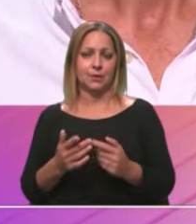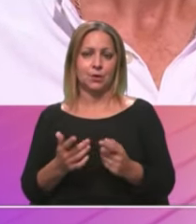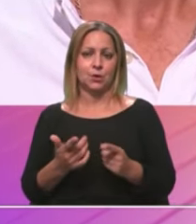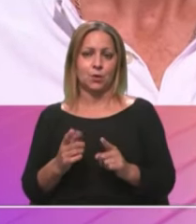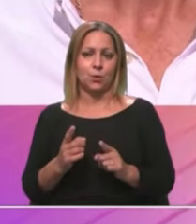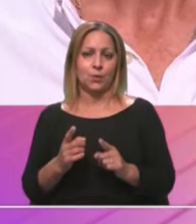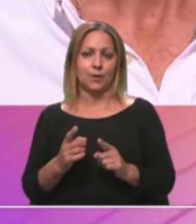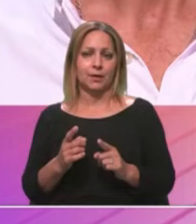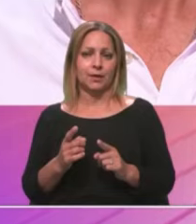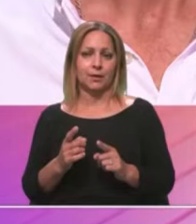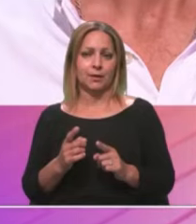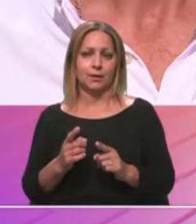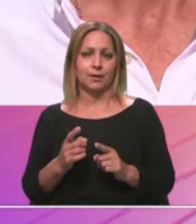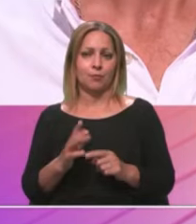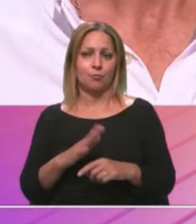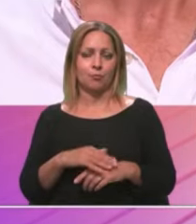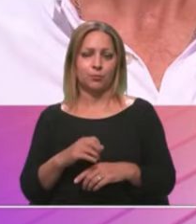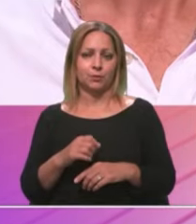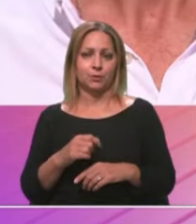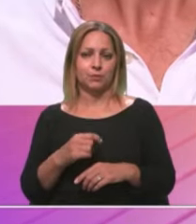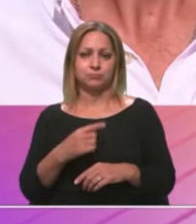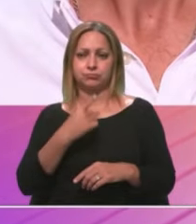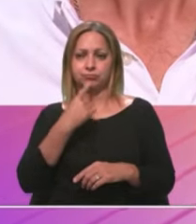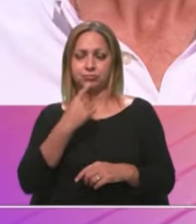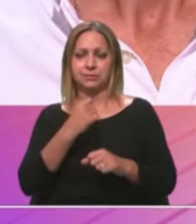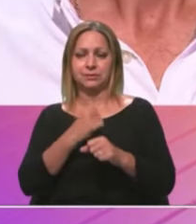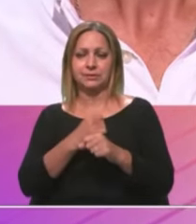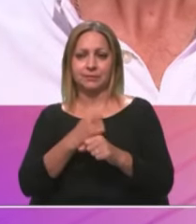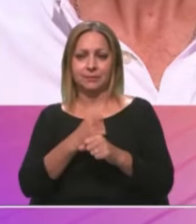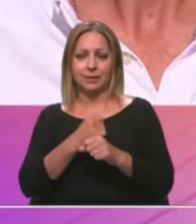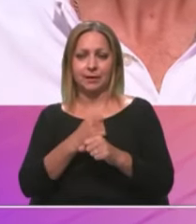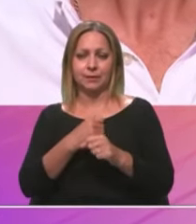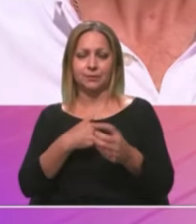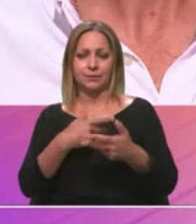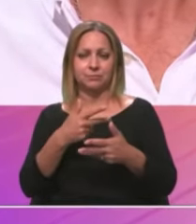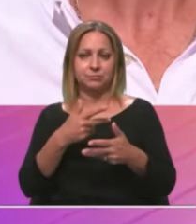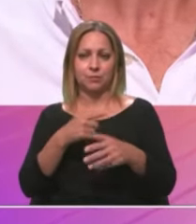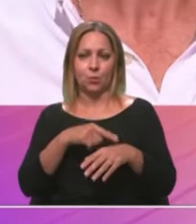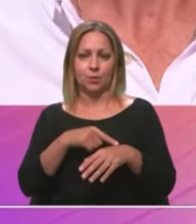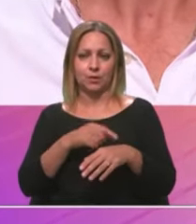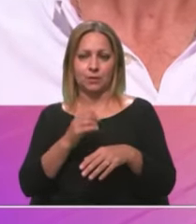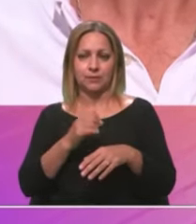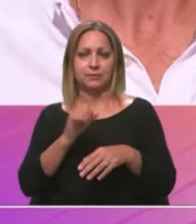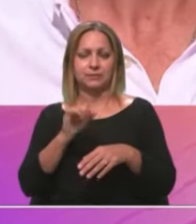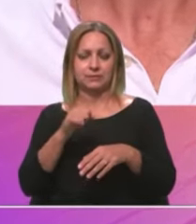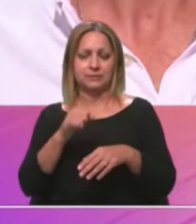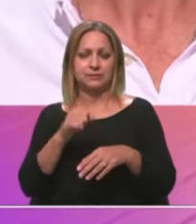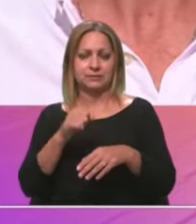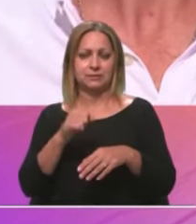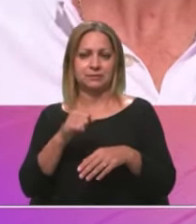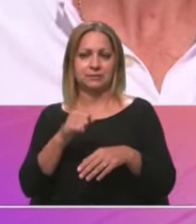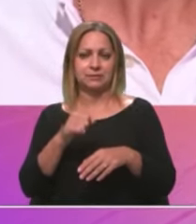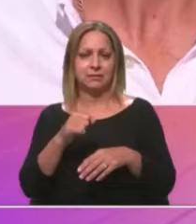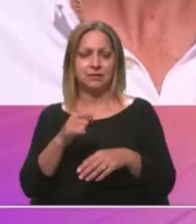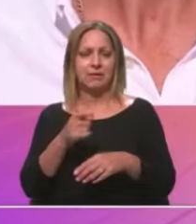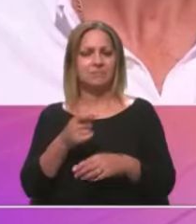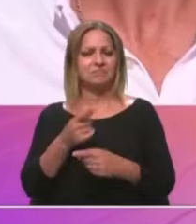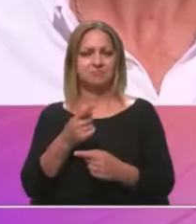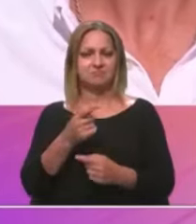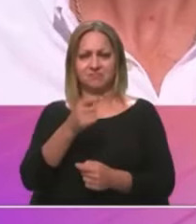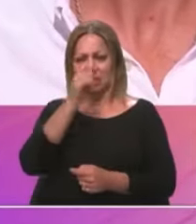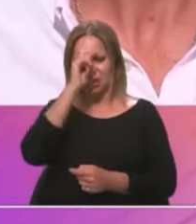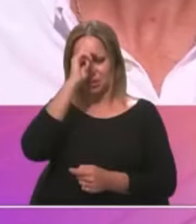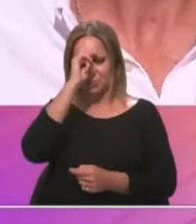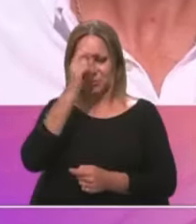ver tinha a ver com decesso de trabalho e de incompatibilidade horários é isso sim acho que foi por aí Nunca houve faltas de respeito nunca houve